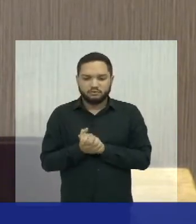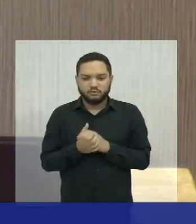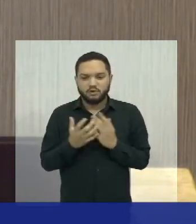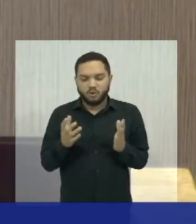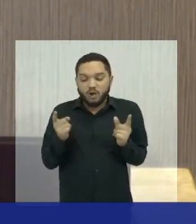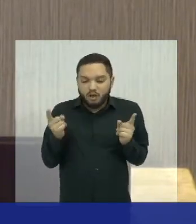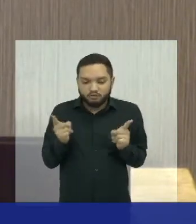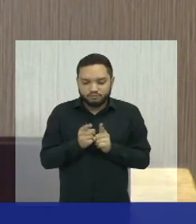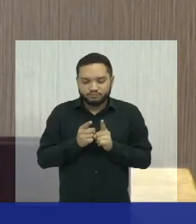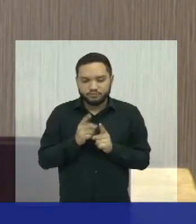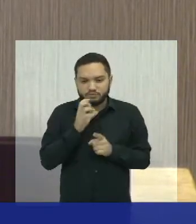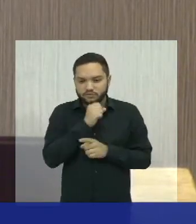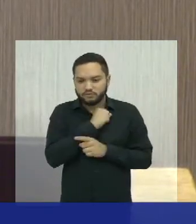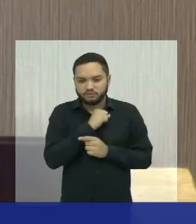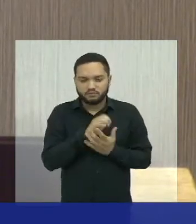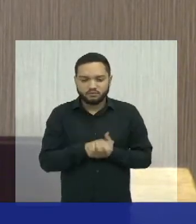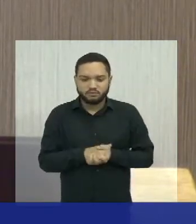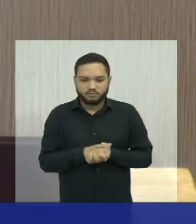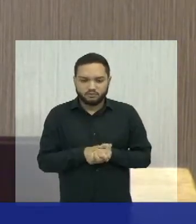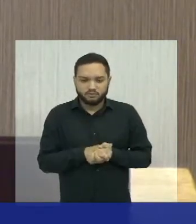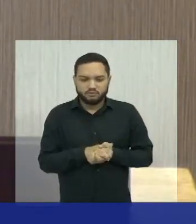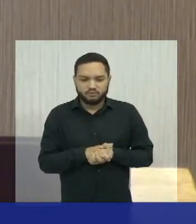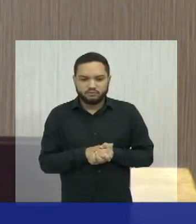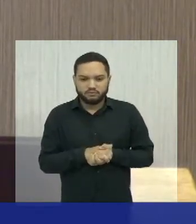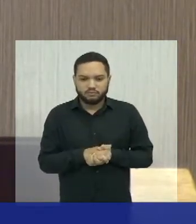rápida, tá? Bom,